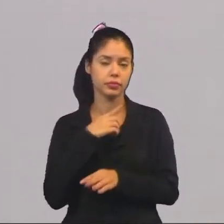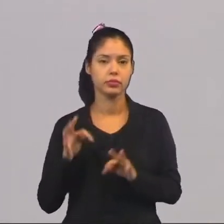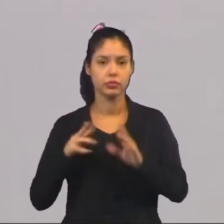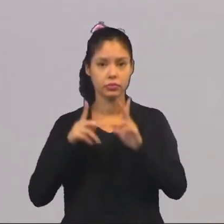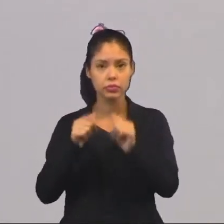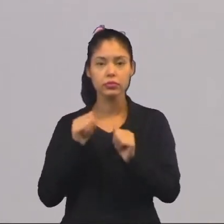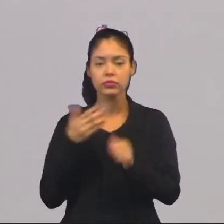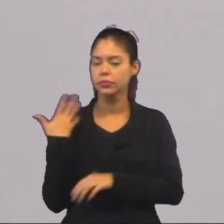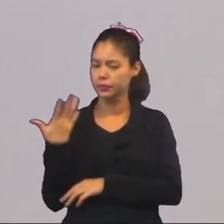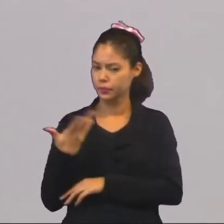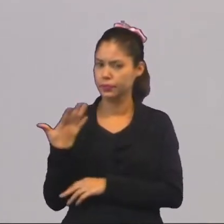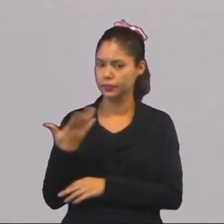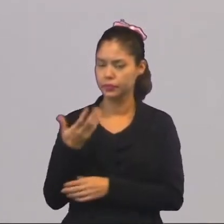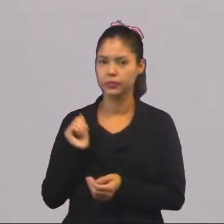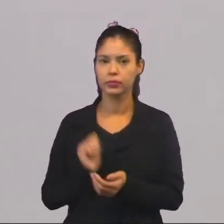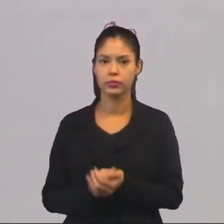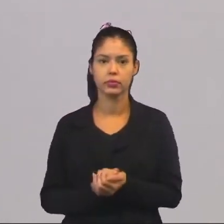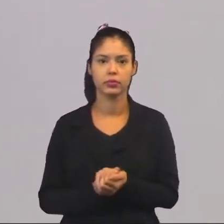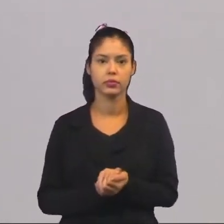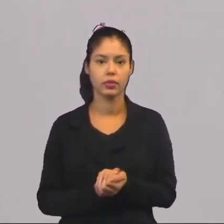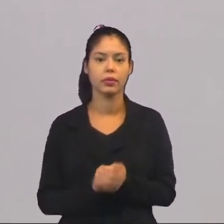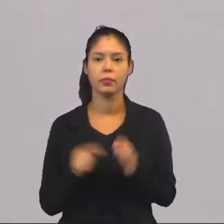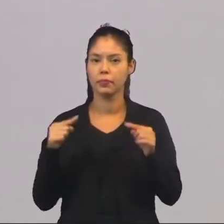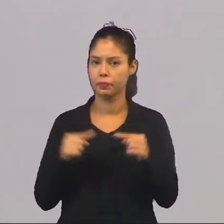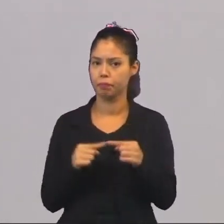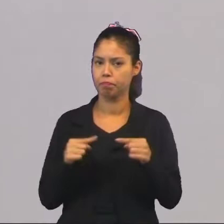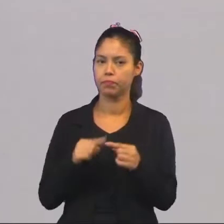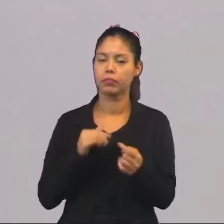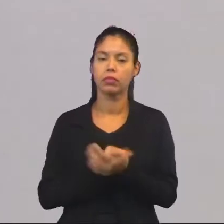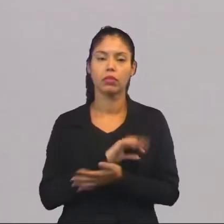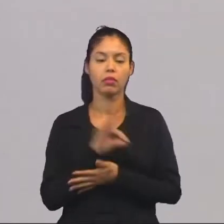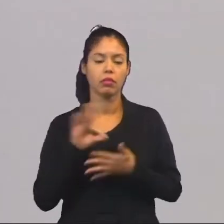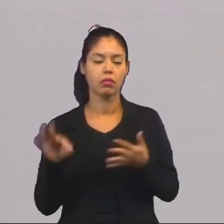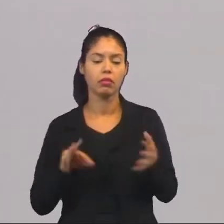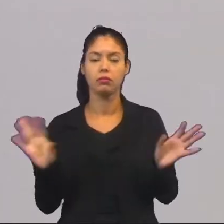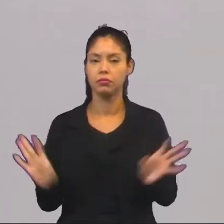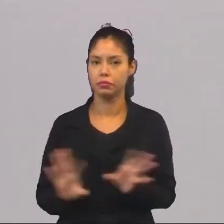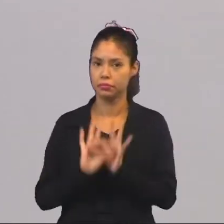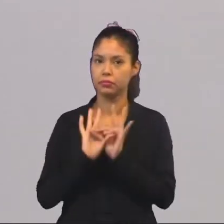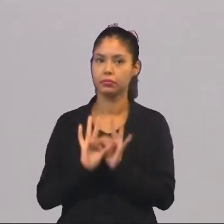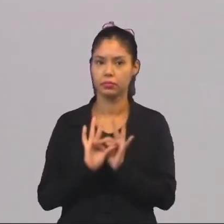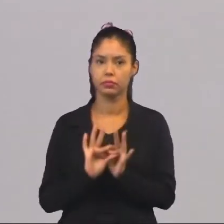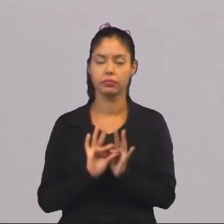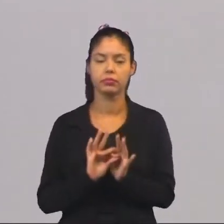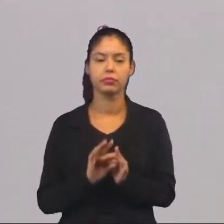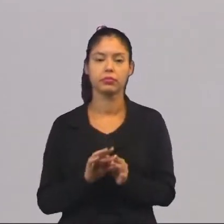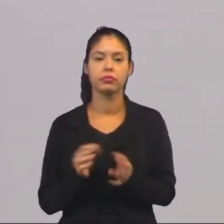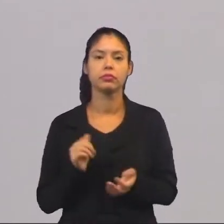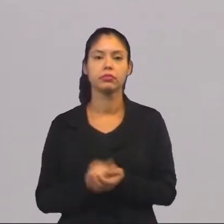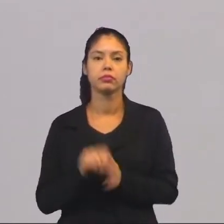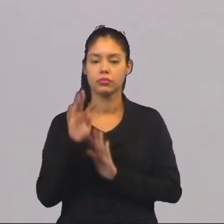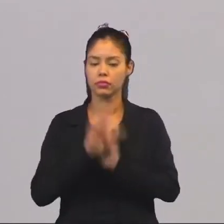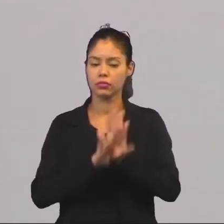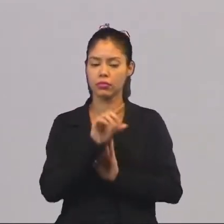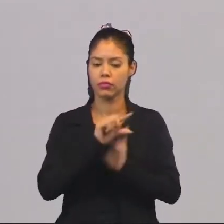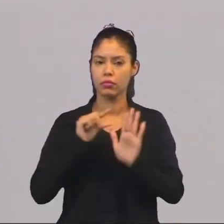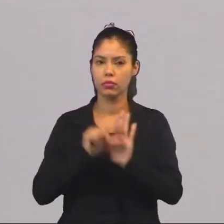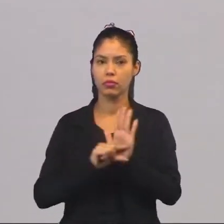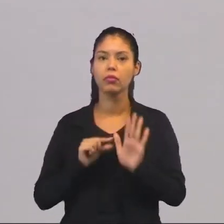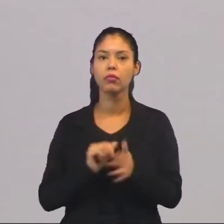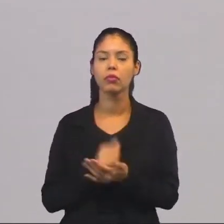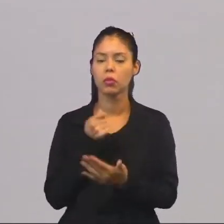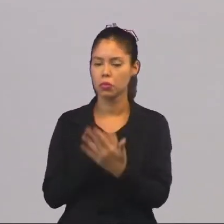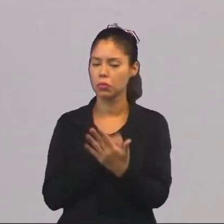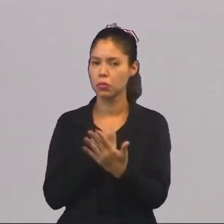ter toda aquela embasamento para fazer a questão das com cor um dos elementos conectivos relação entre as partes do texto né tudo